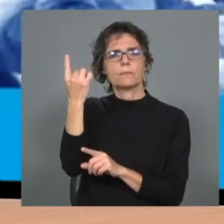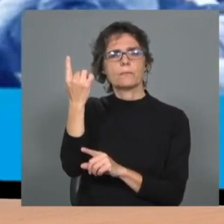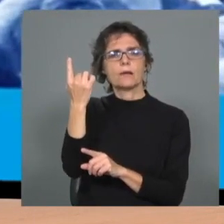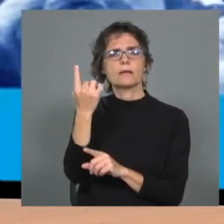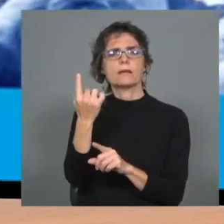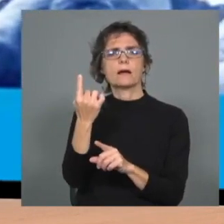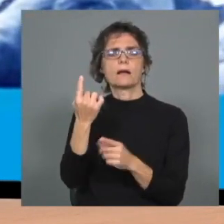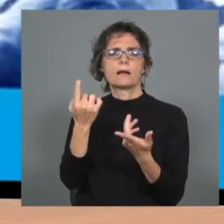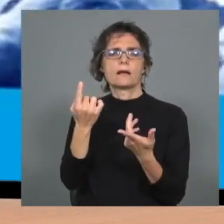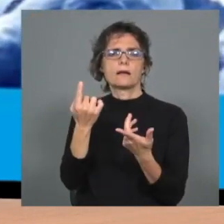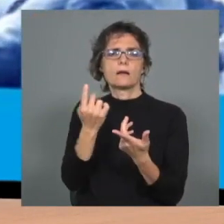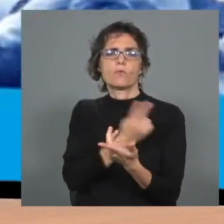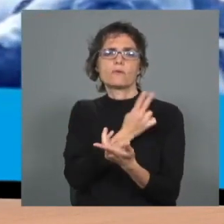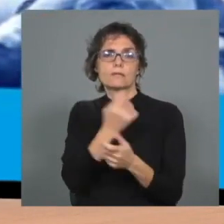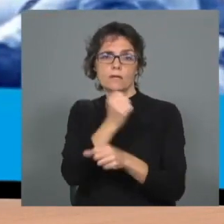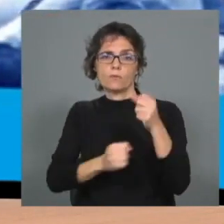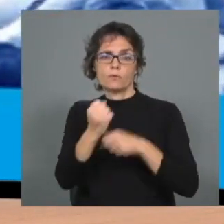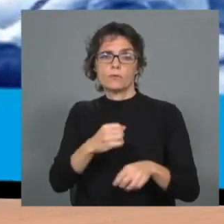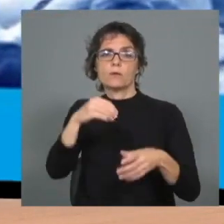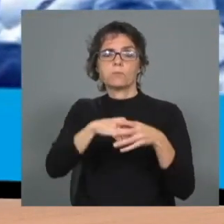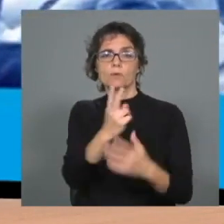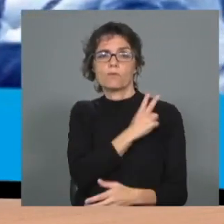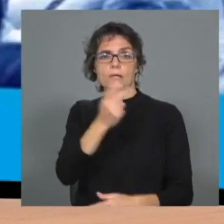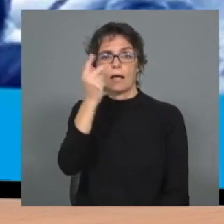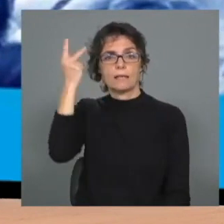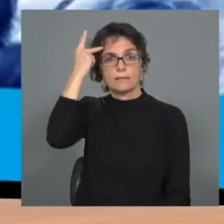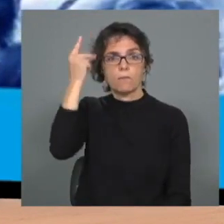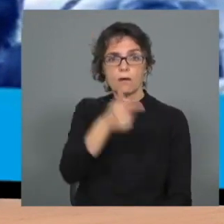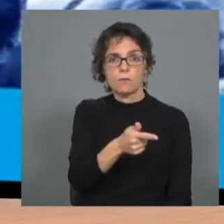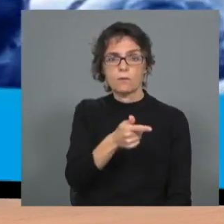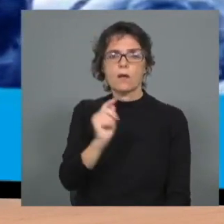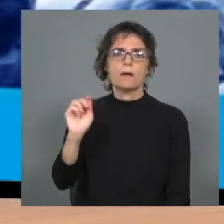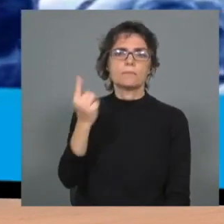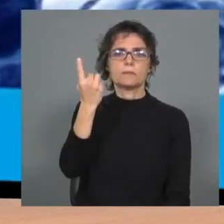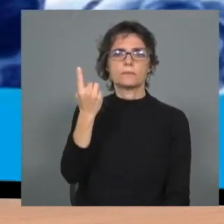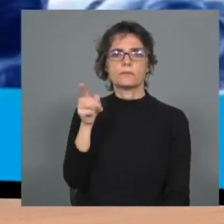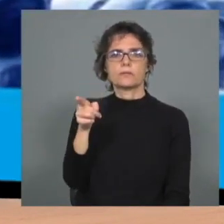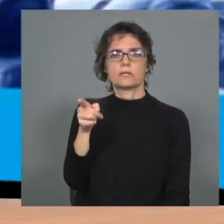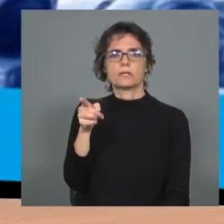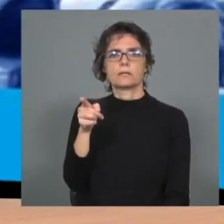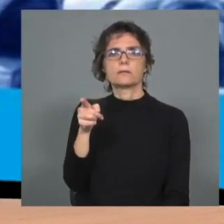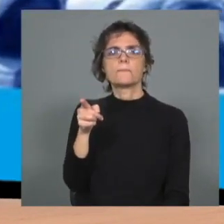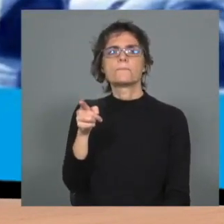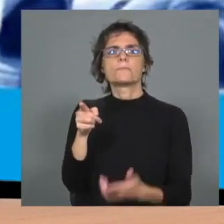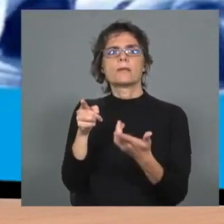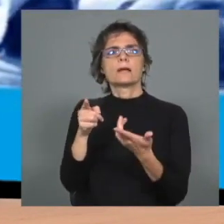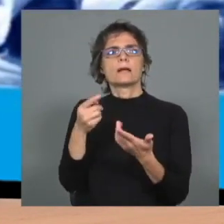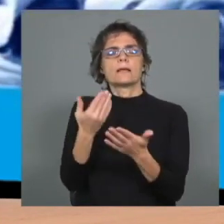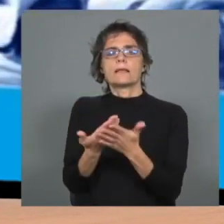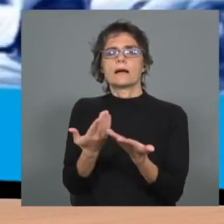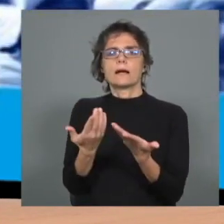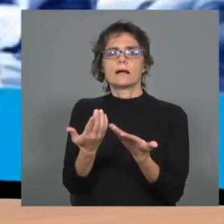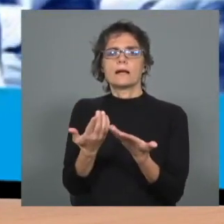São Paulo. E, portanto, ele leva ao Brasil, em 1934, a ideia de equipes sociais. E, portanto, o método Ver, Julgar e Agir, uma espiritualidade. Ele era professor